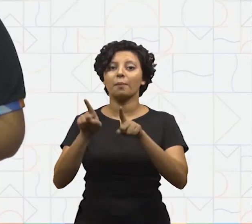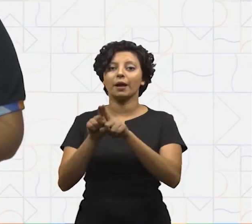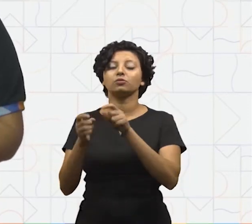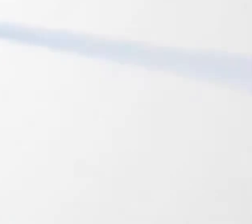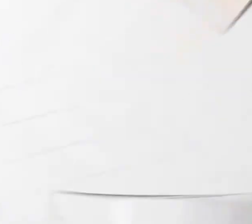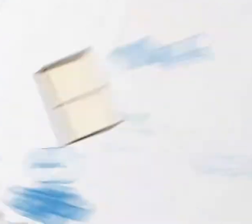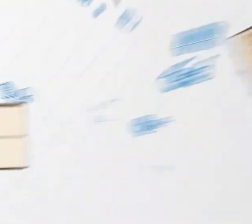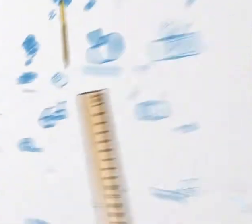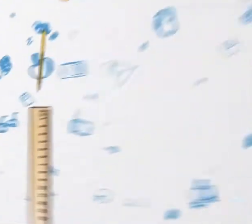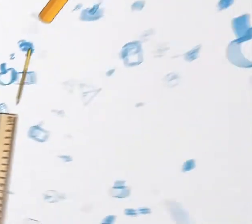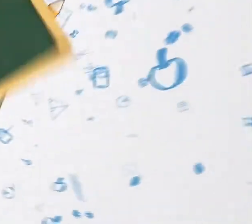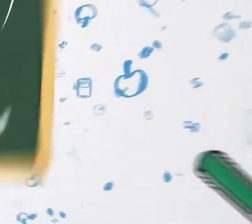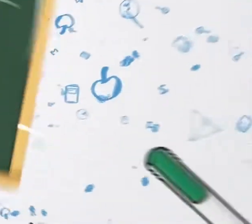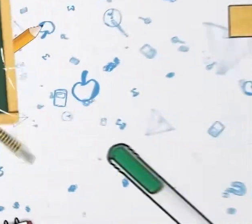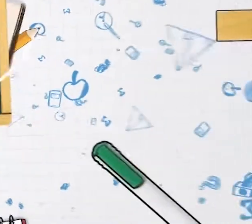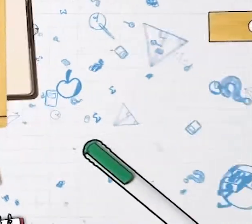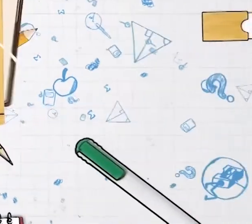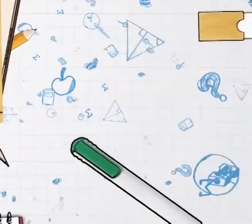de aprender?